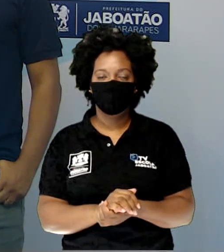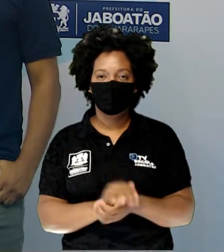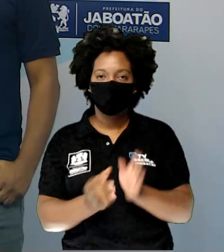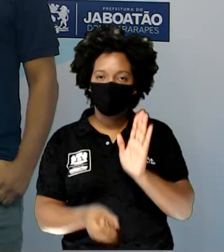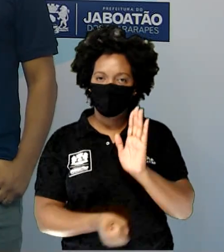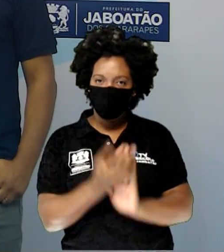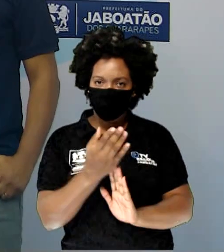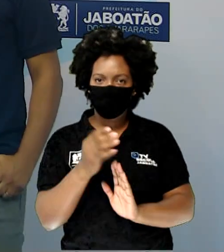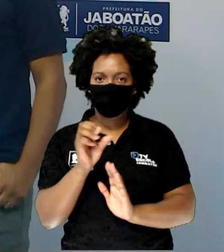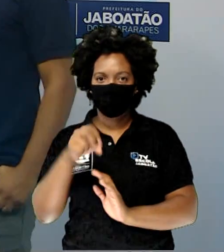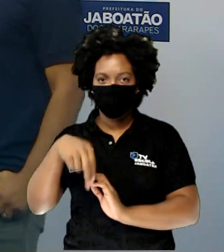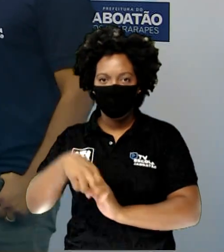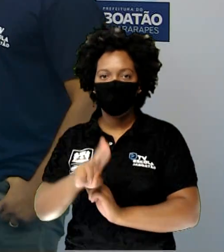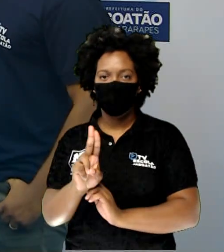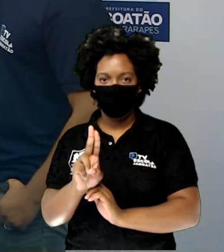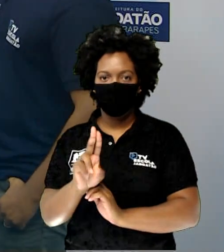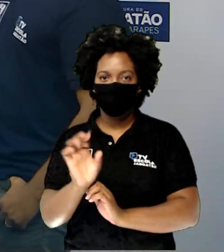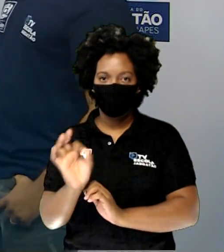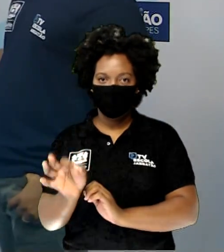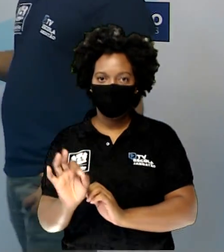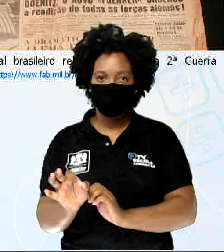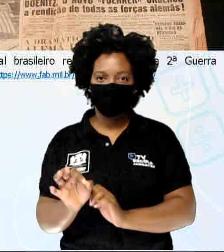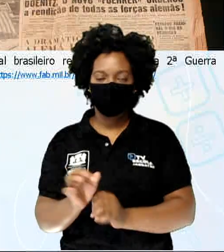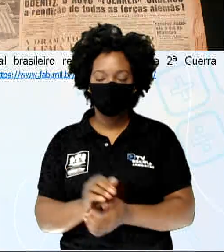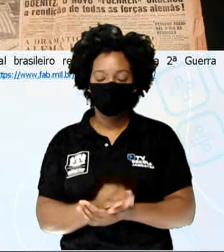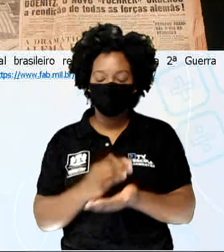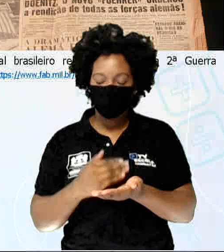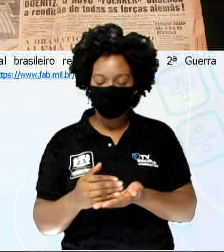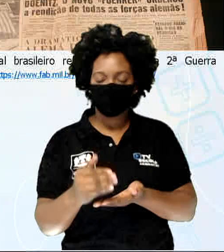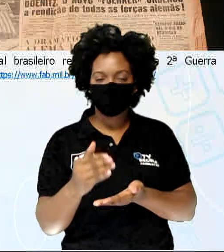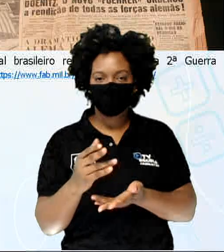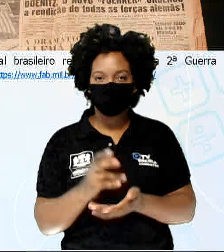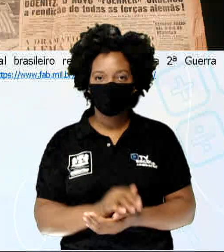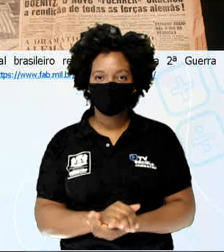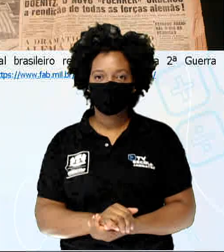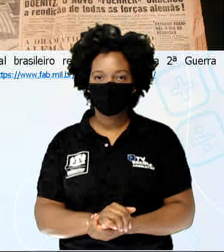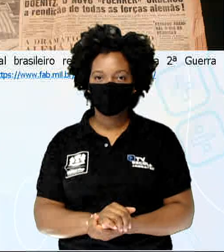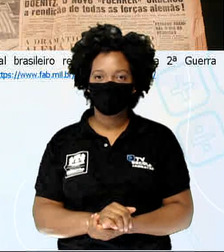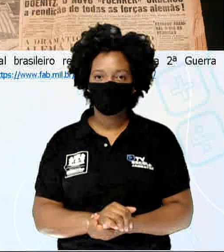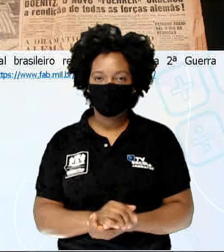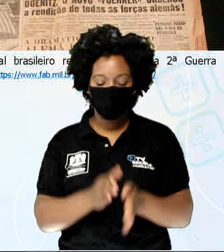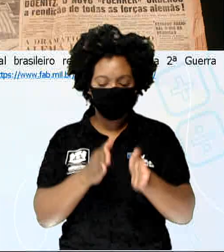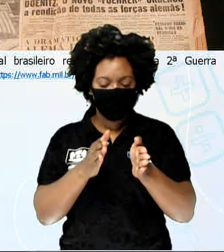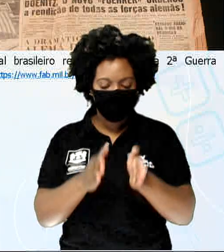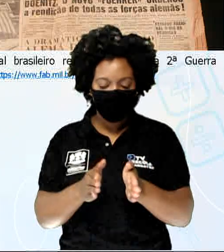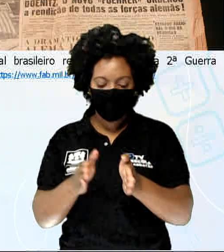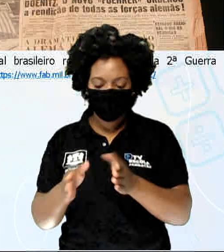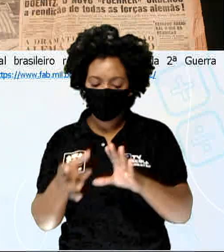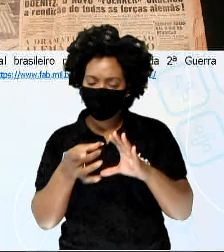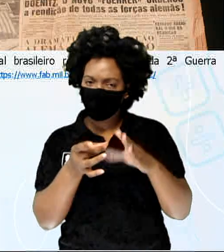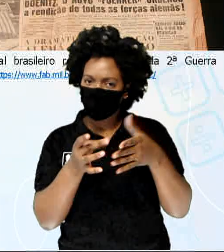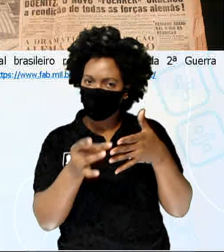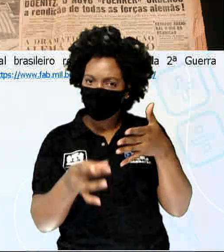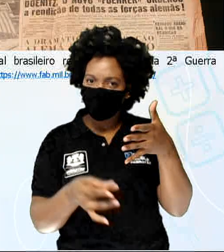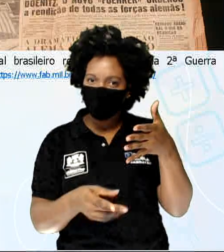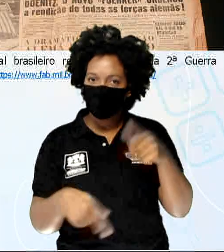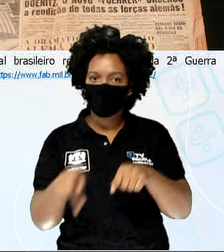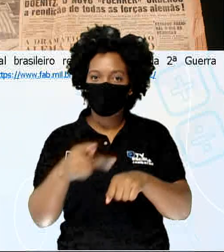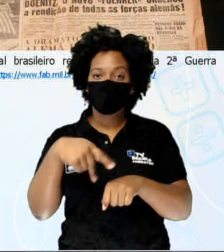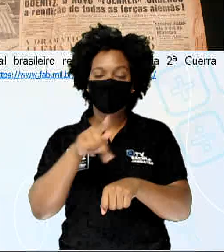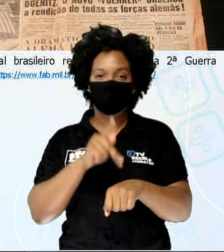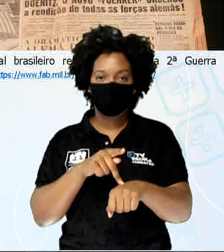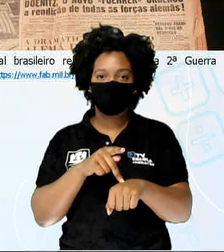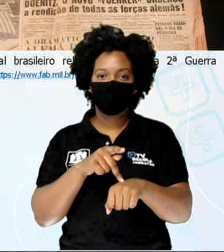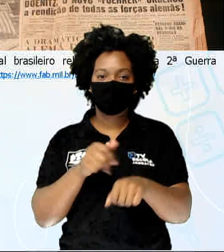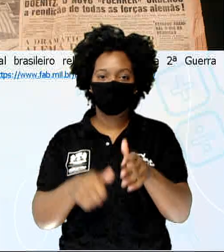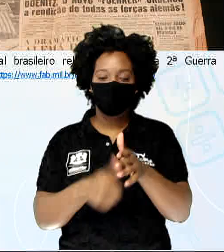Unidas, a ONU. Ok? Então, vamos seguir. Nessa classificação, temos aqui os países do primeiro mundo, que